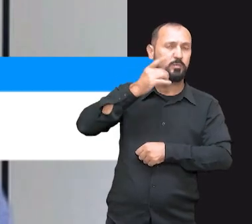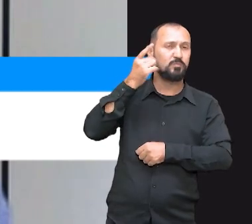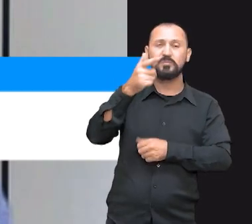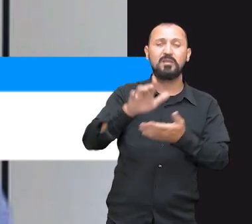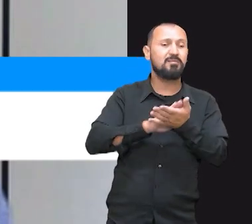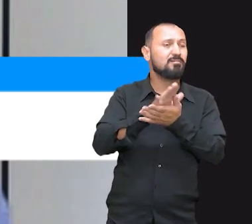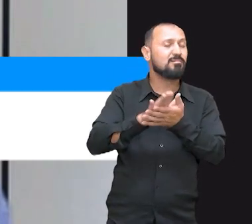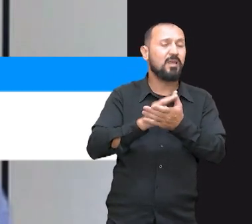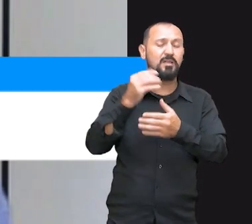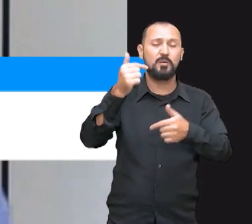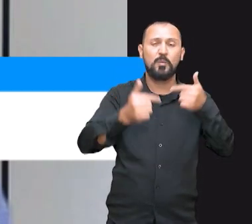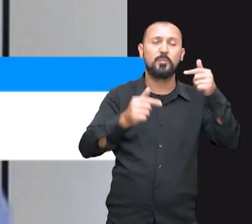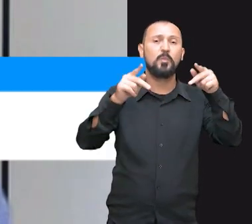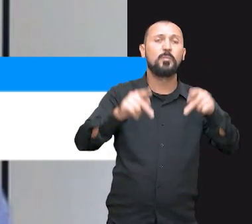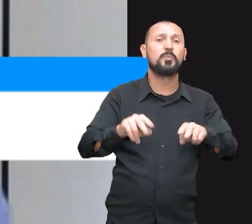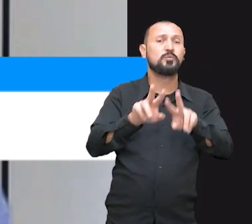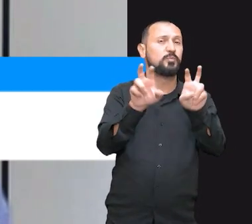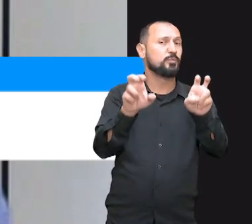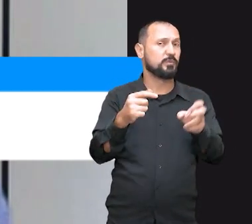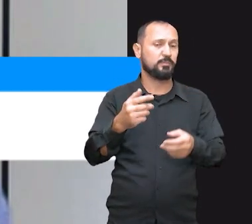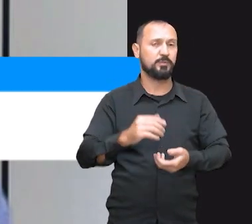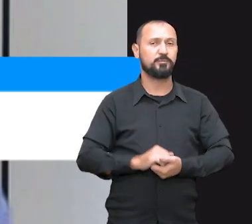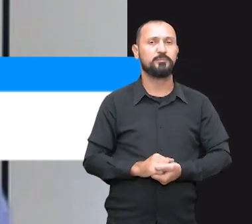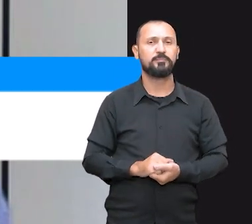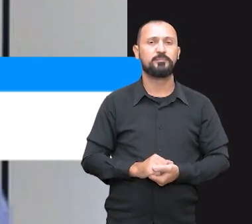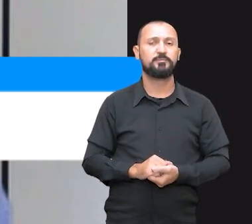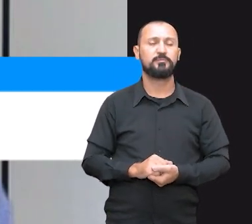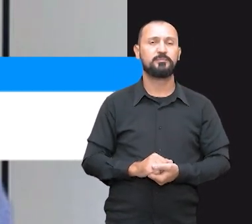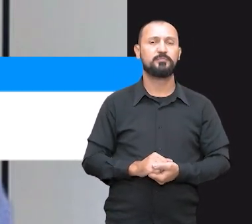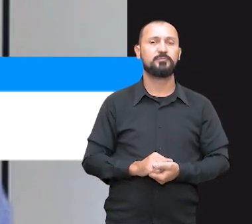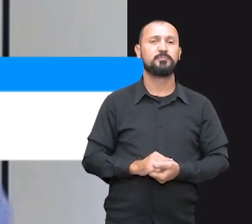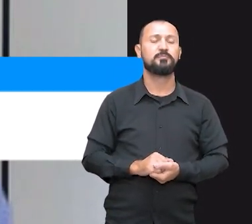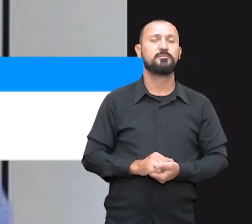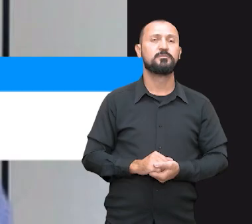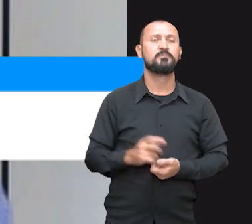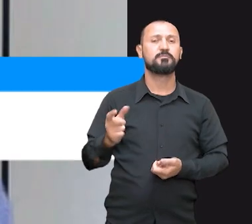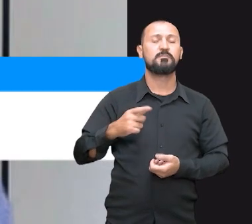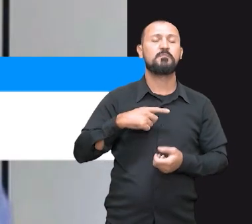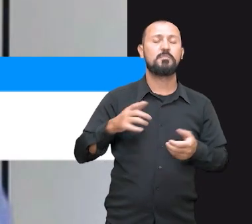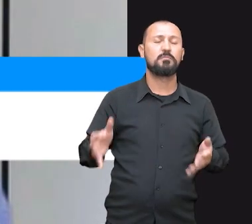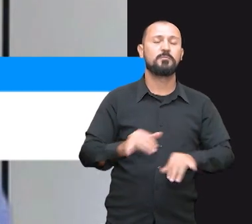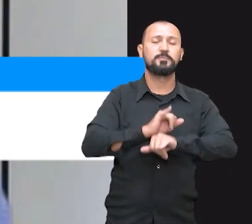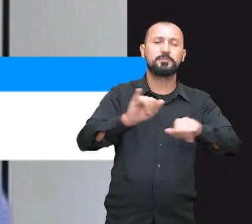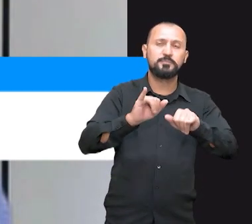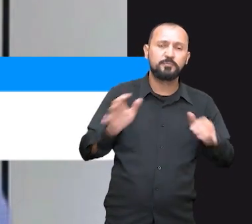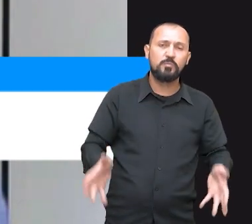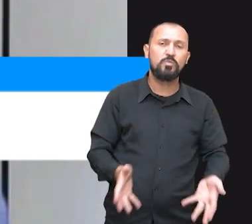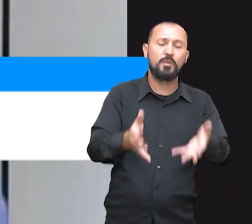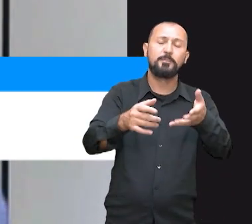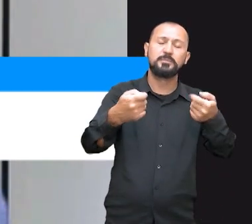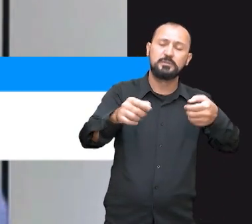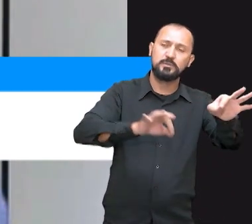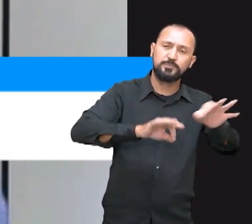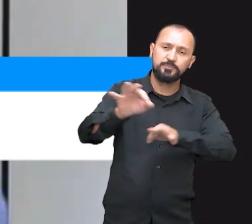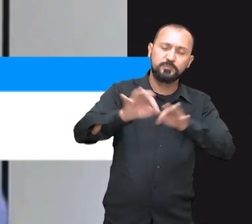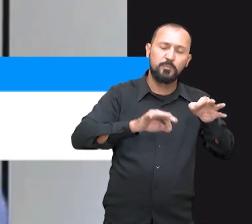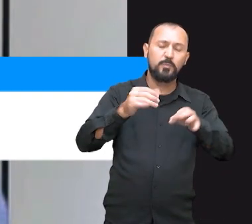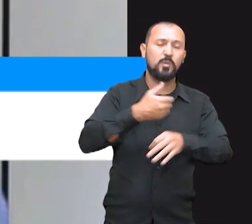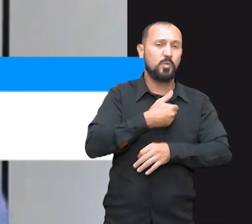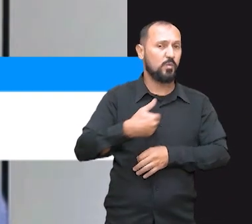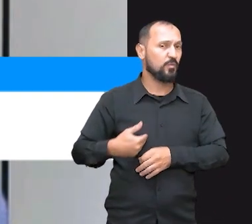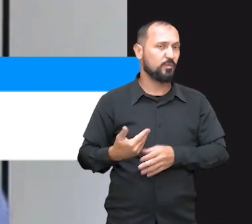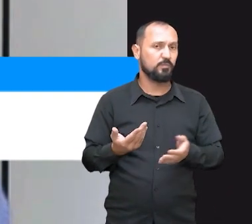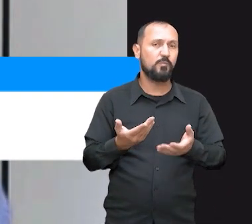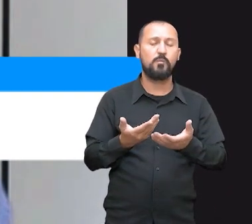parlamentar, não tem nada voltado para a política pública sobre o tema. Campanhas de conscientização deverão ser realizadas pelo